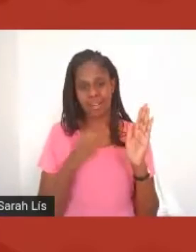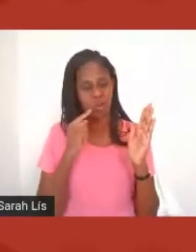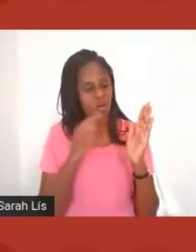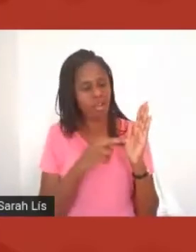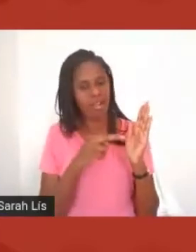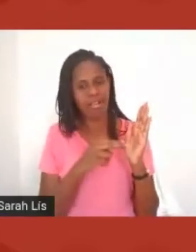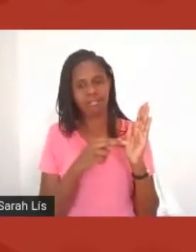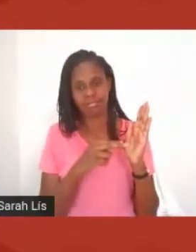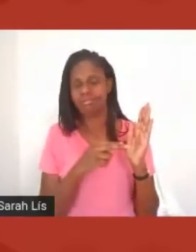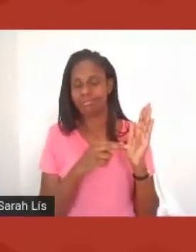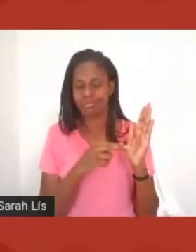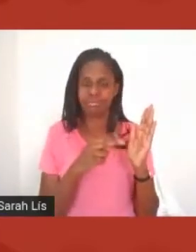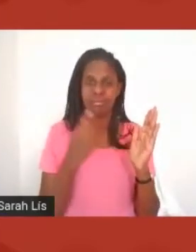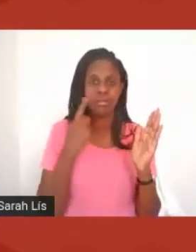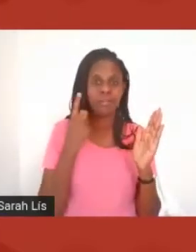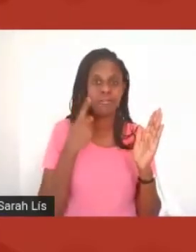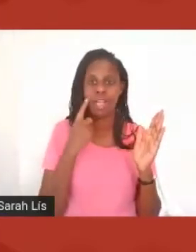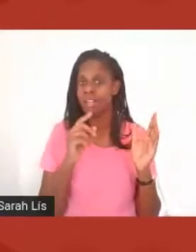talvez.